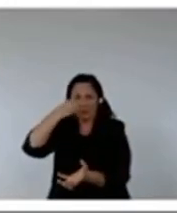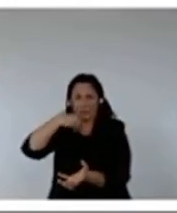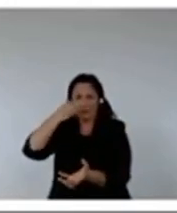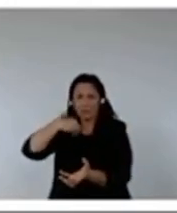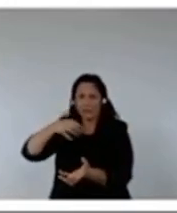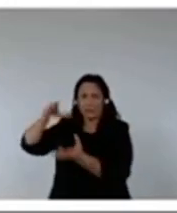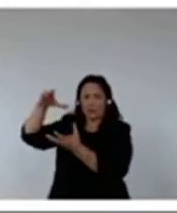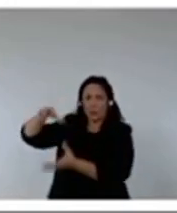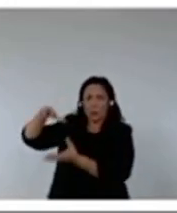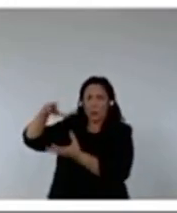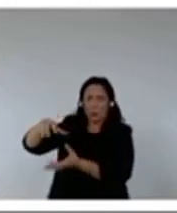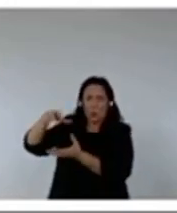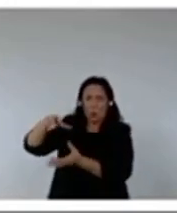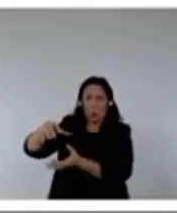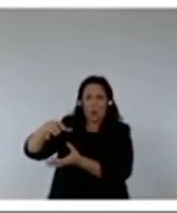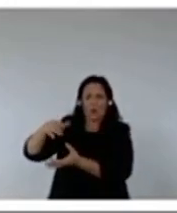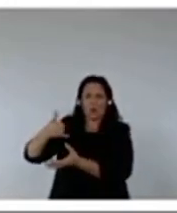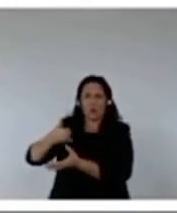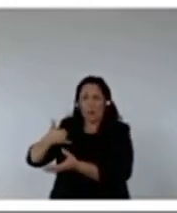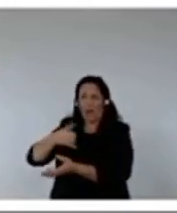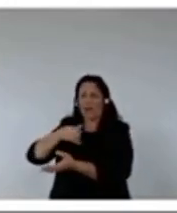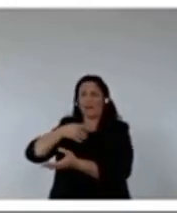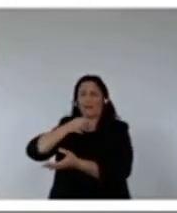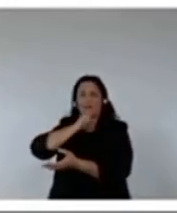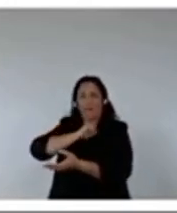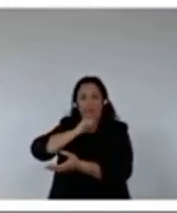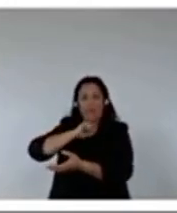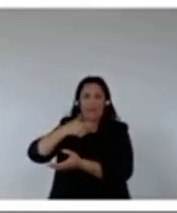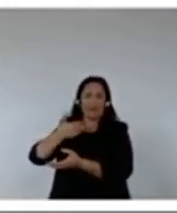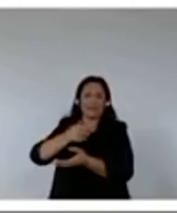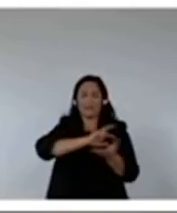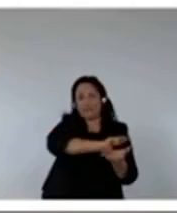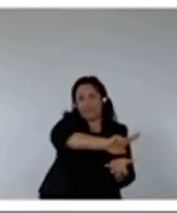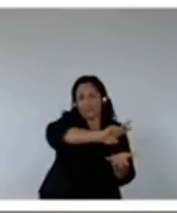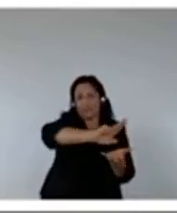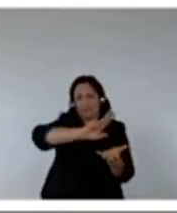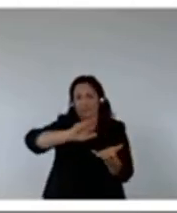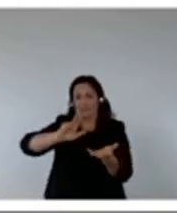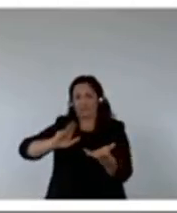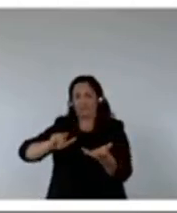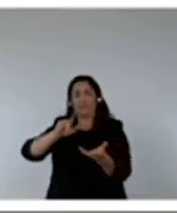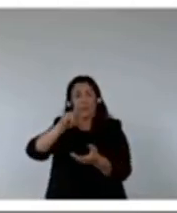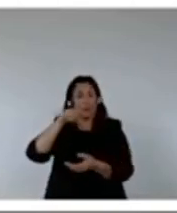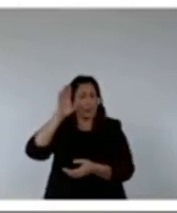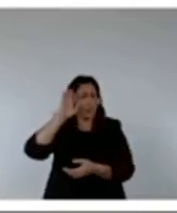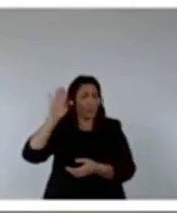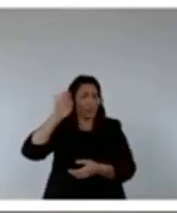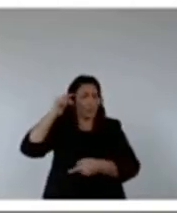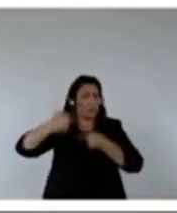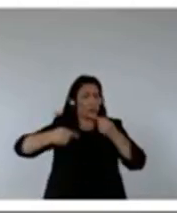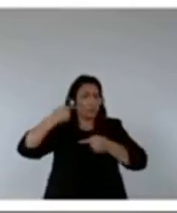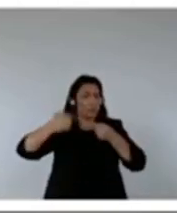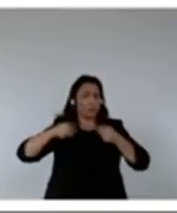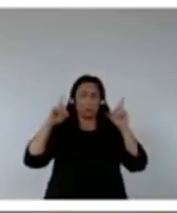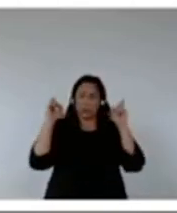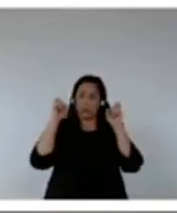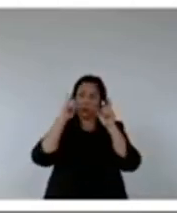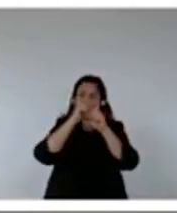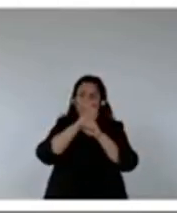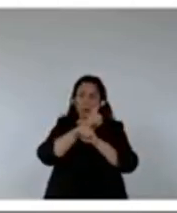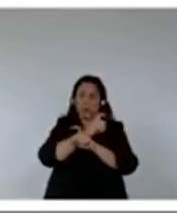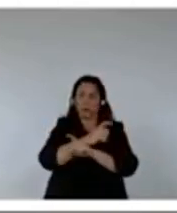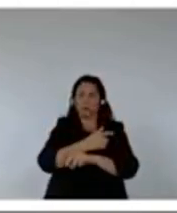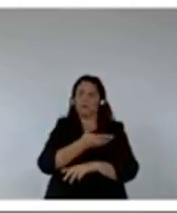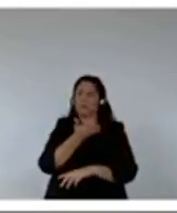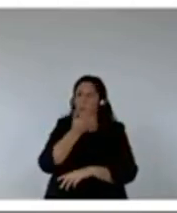fase da final da vida, talvez seja diferente. É uma reflexão difícil, cruel de ser feita, mas eu acho